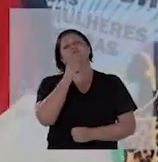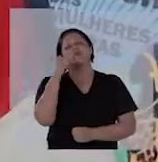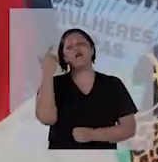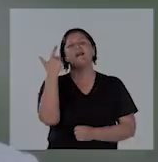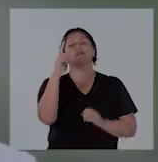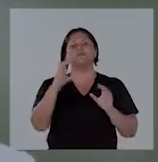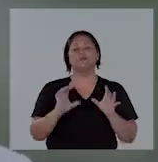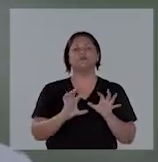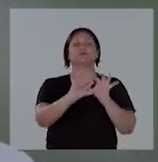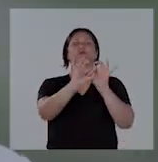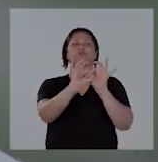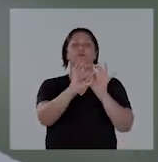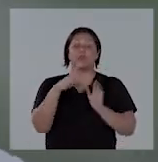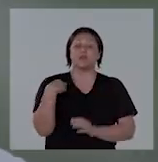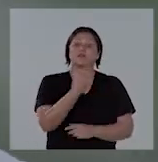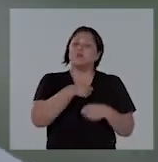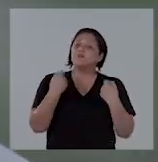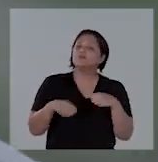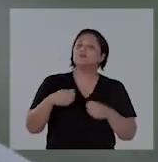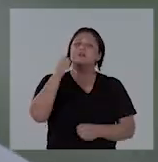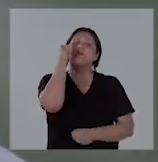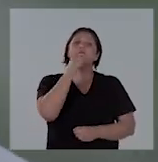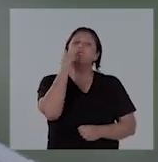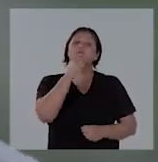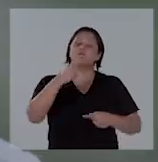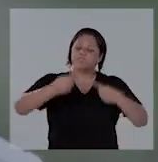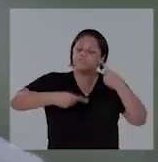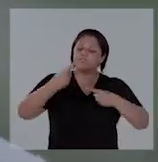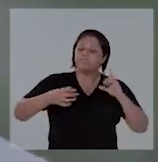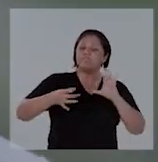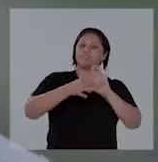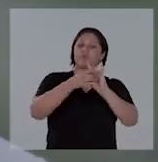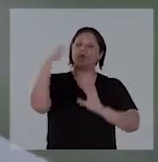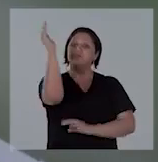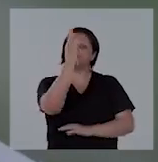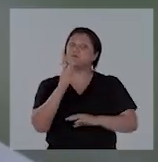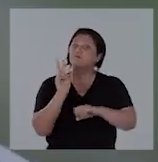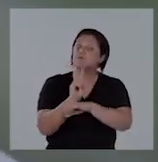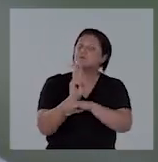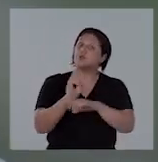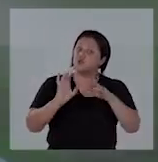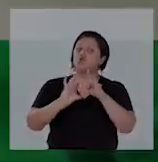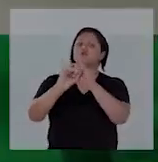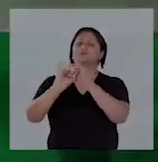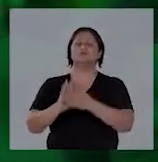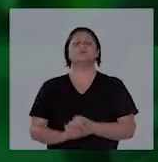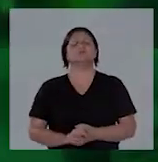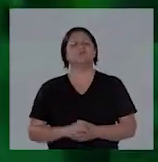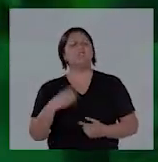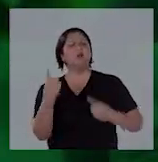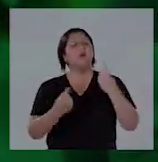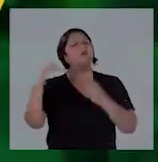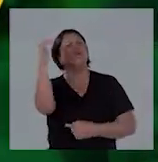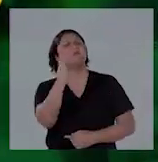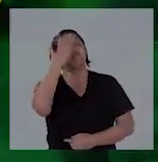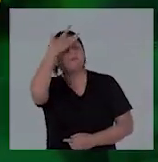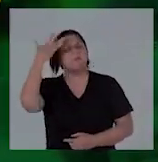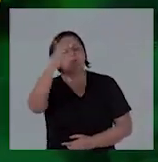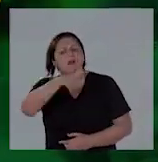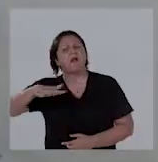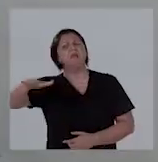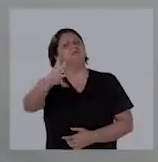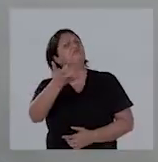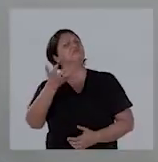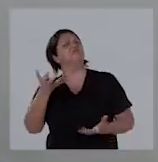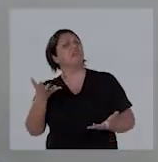mulheres precisamos de mais mulheres na política vão juntas defender o brasil o brasil que o povo